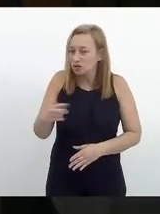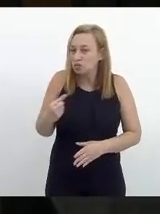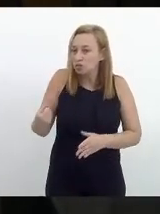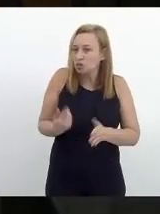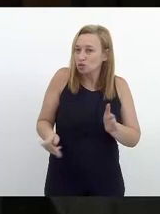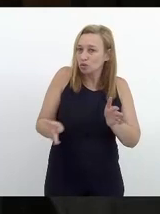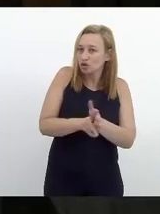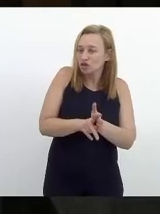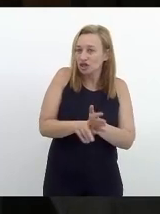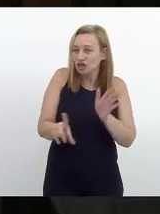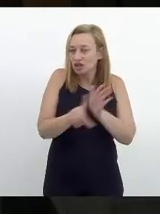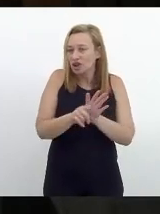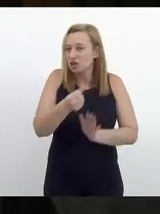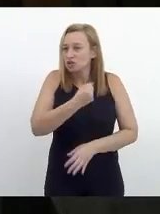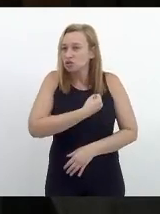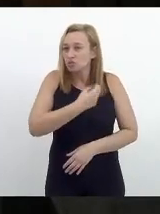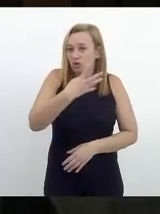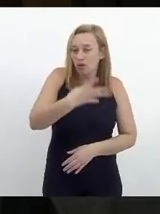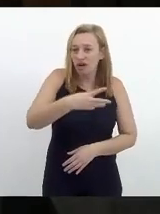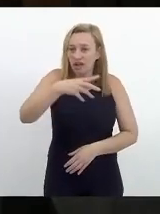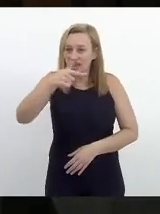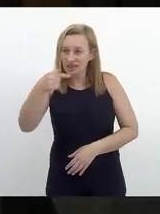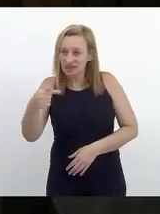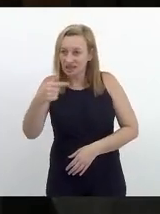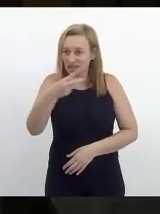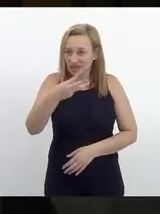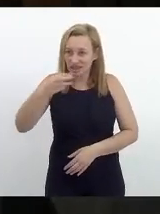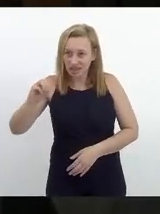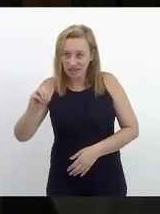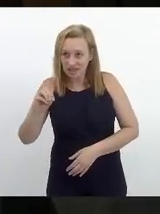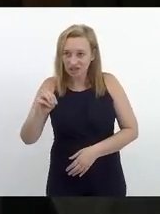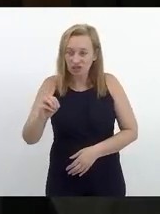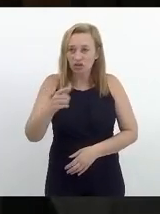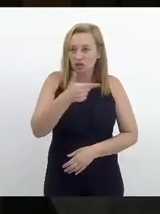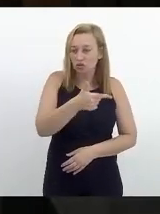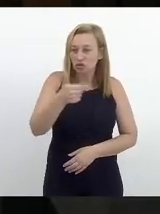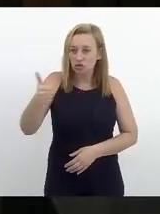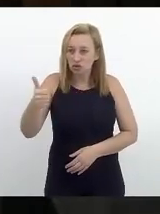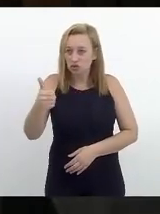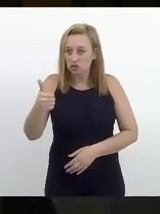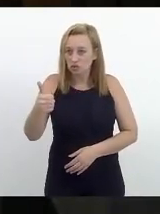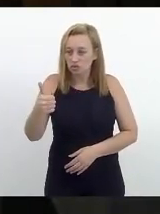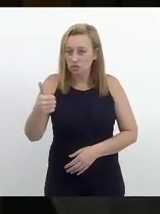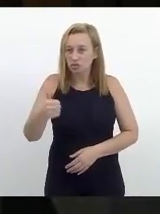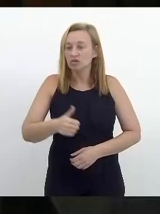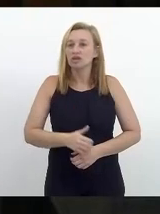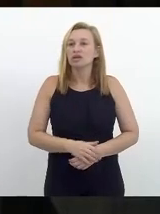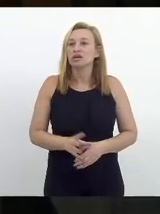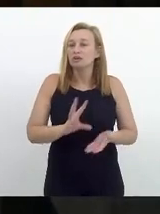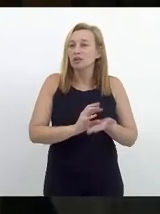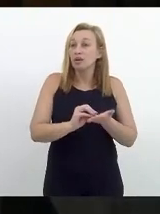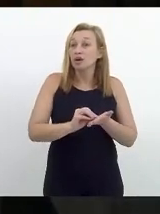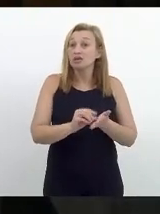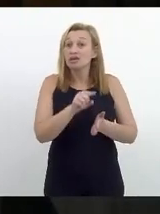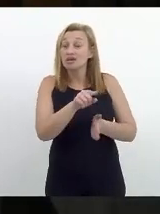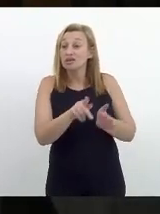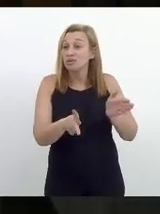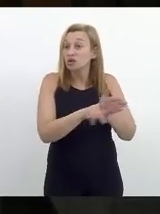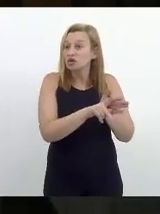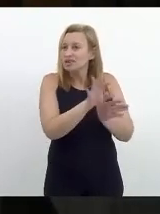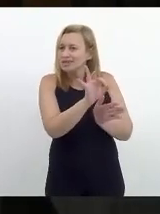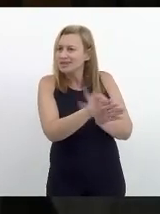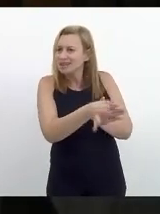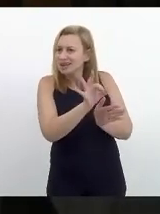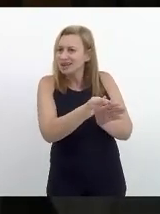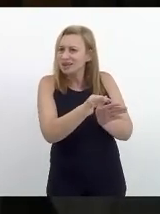projeto de lei número 4730 de 2021 para a pauta. Projeto esse que aparentemente parece